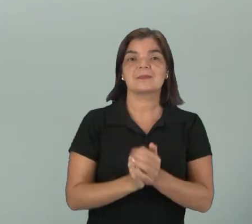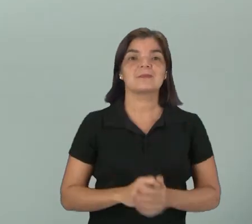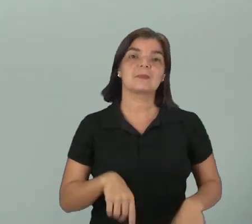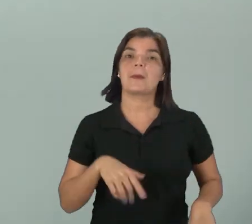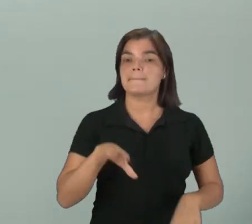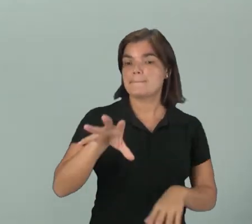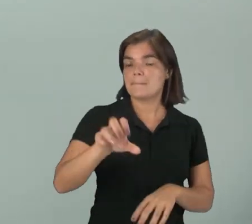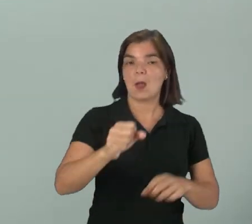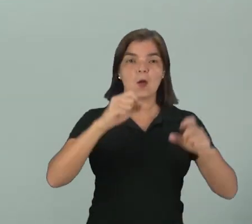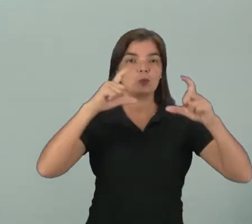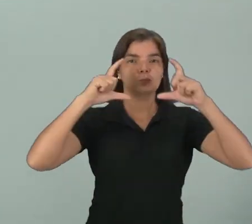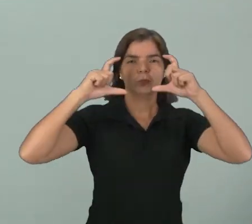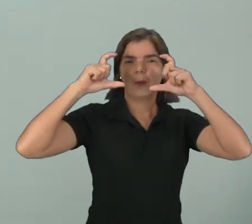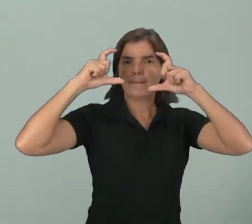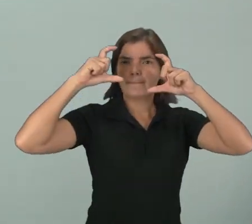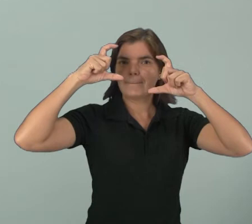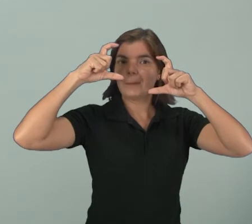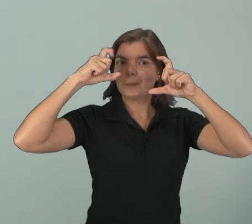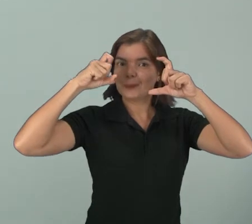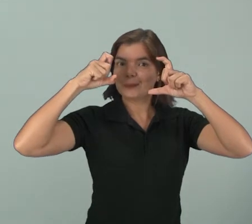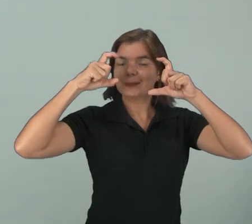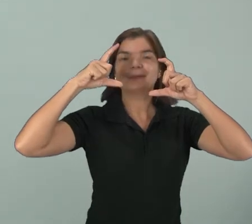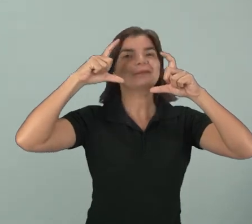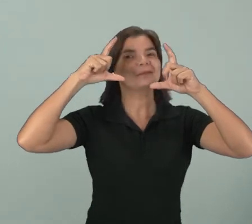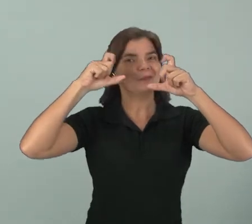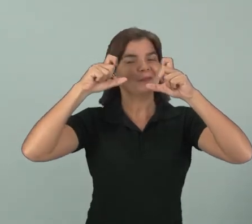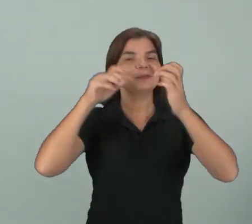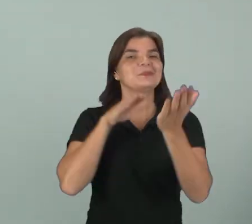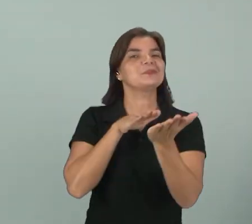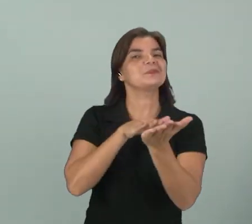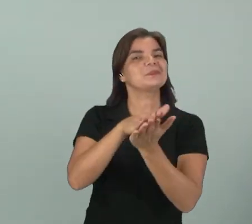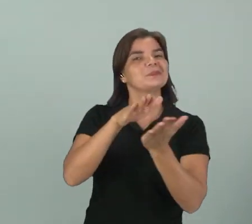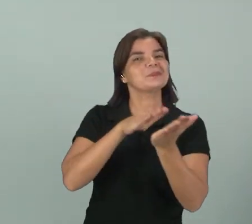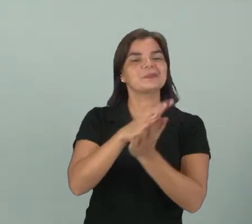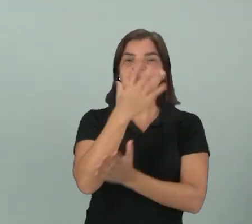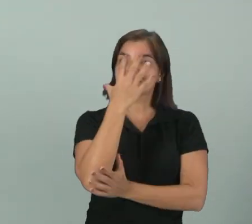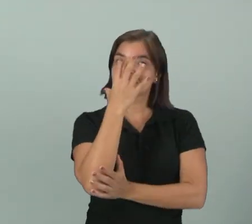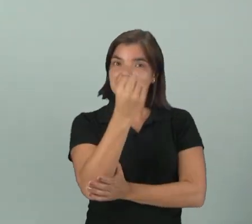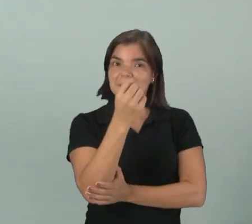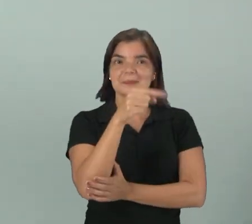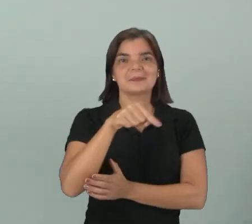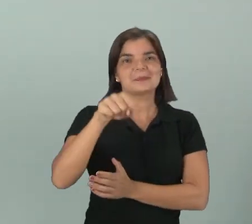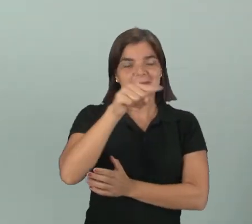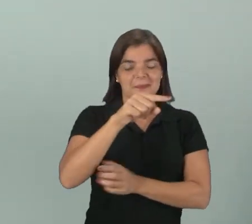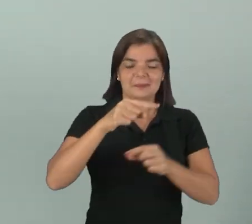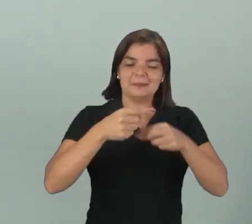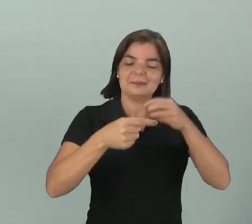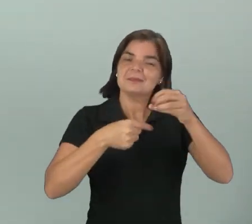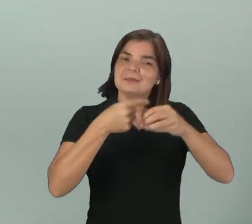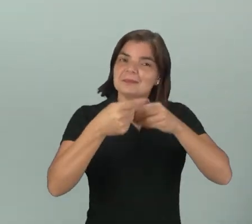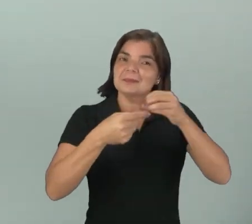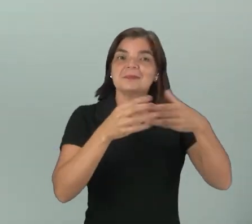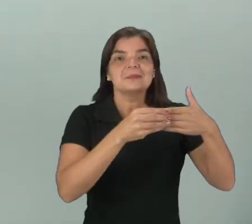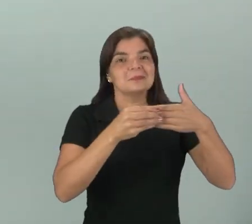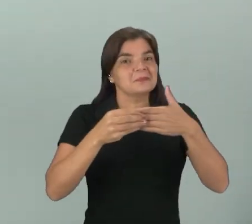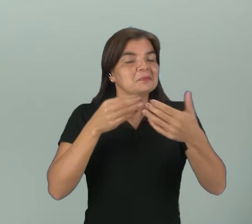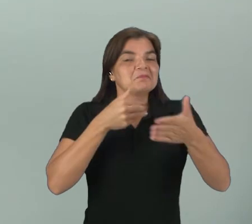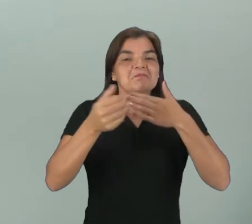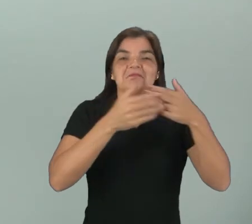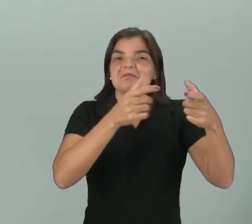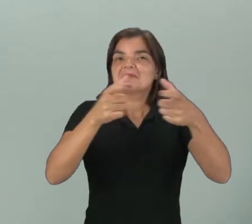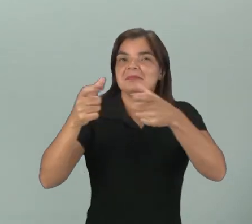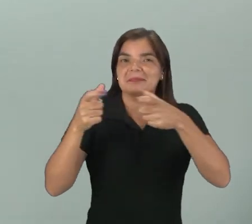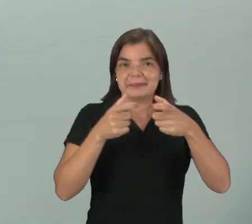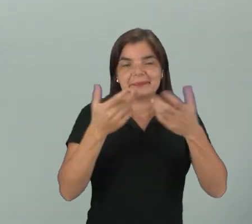câmera fotográfica, apenas apertava e o que é que a Kodak fazia? Revelava as fotografias através de um filme que nós poderíamos levar para qualquer